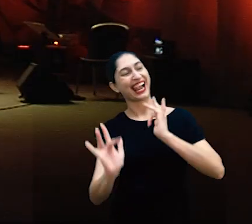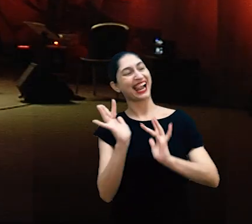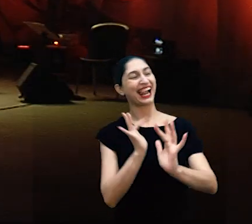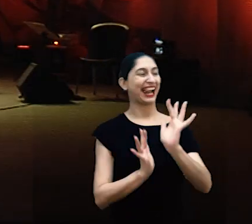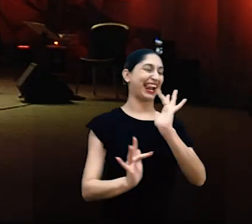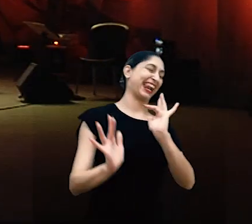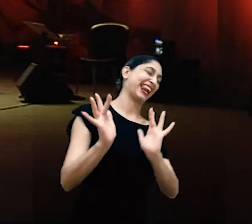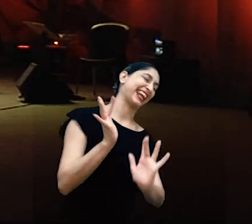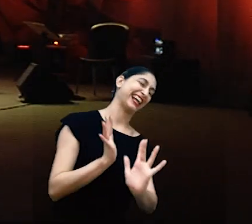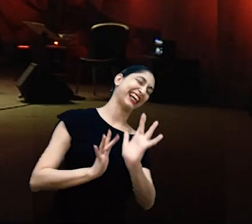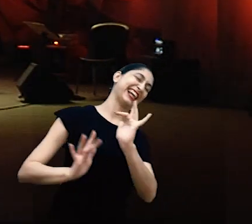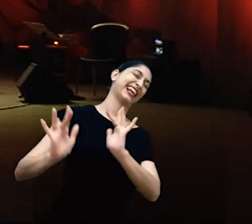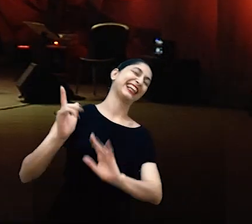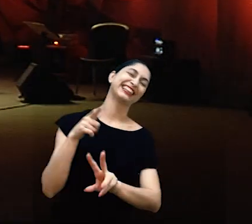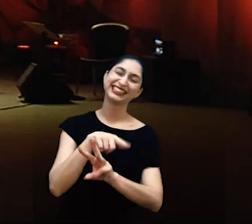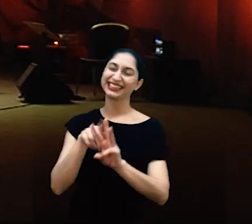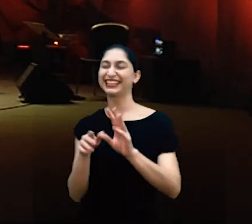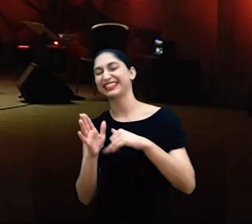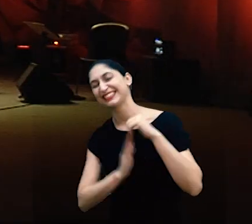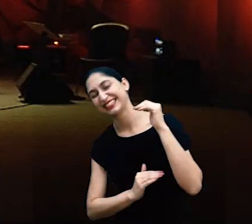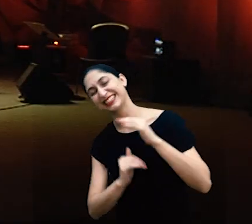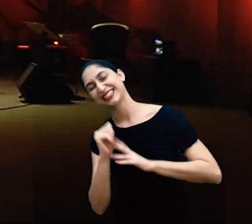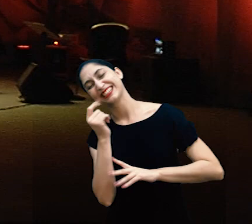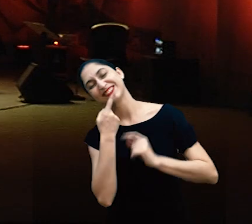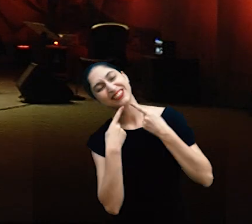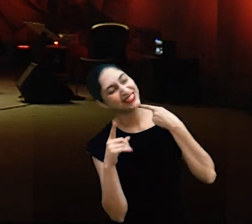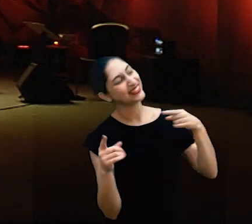Josinho! Filma da Panária!